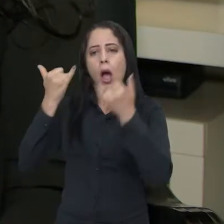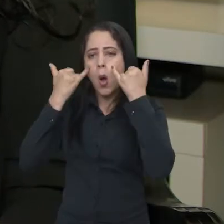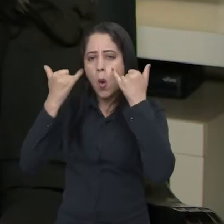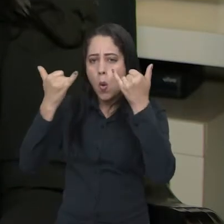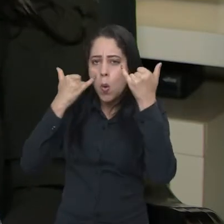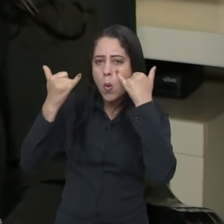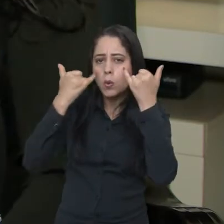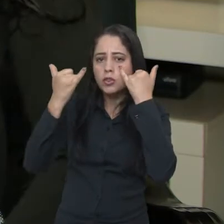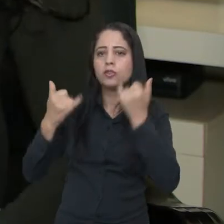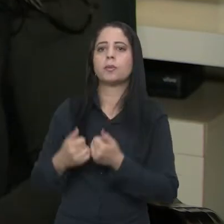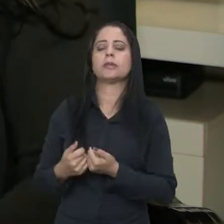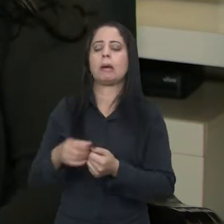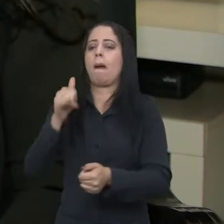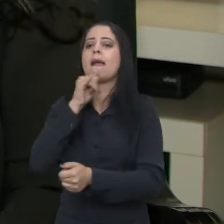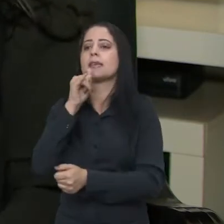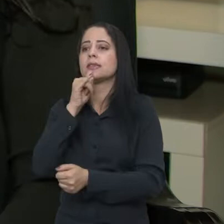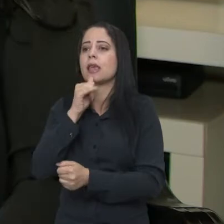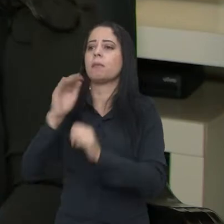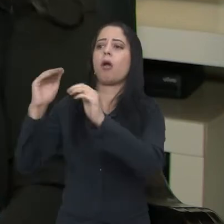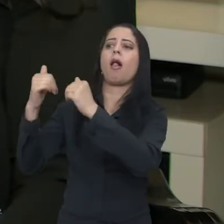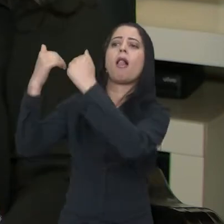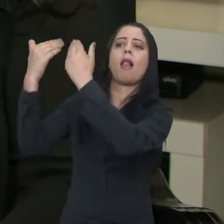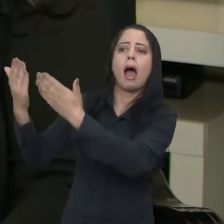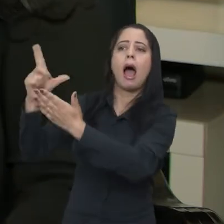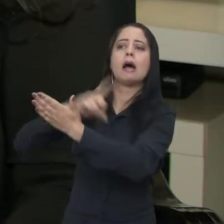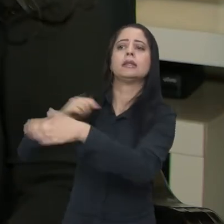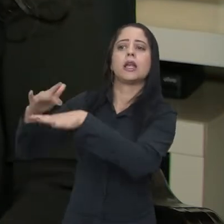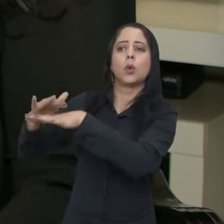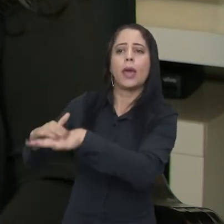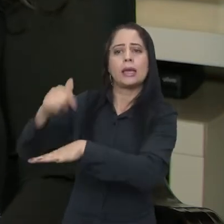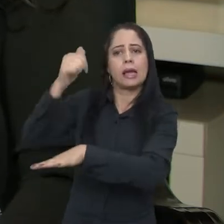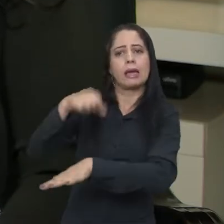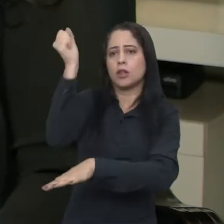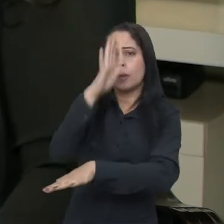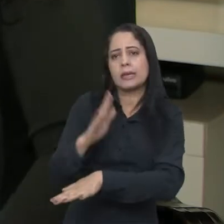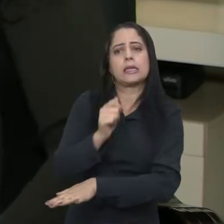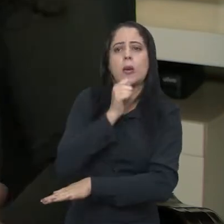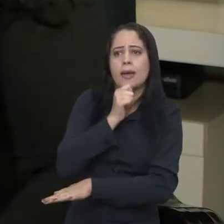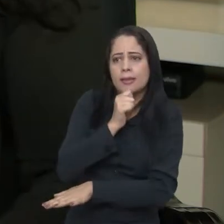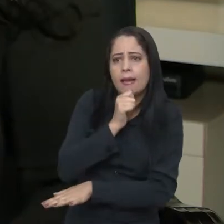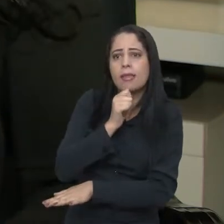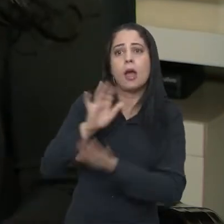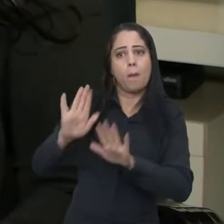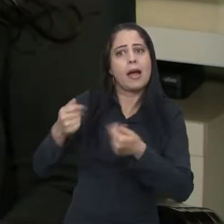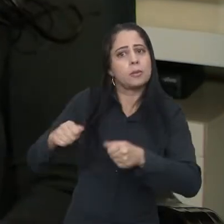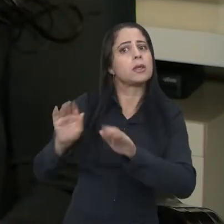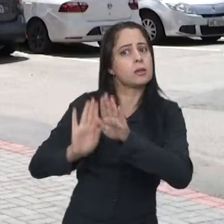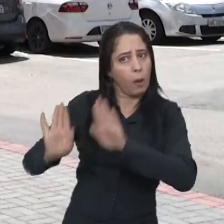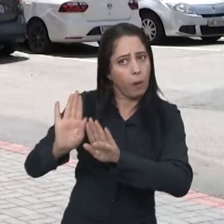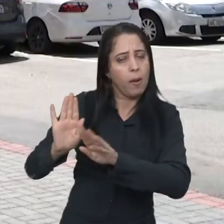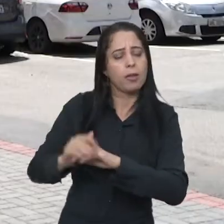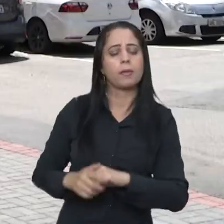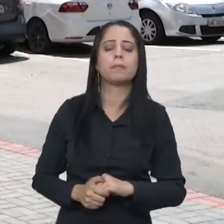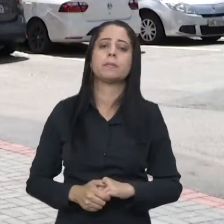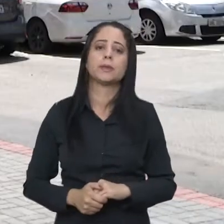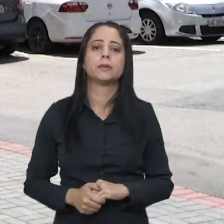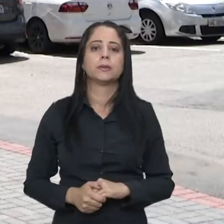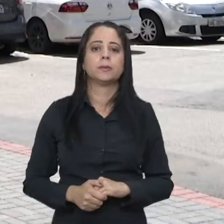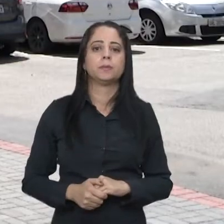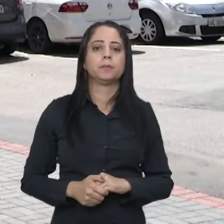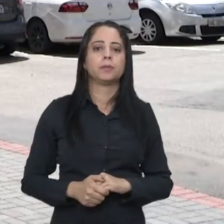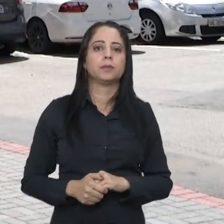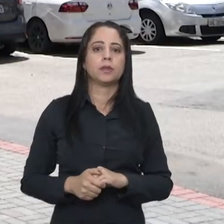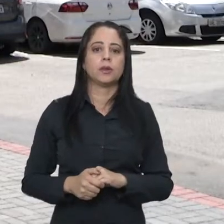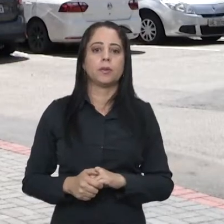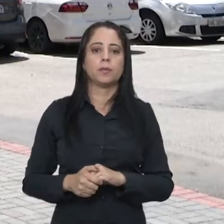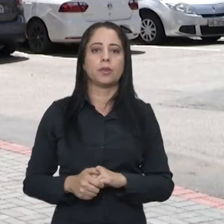alta tendo tal isso em tal lugar né não tá acontecendo aqui mas tem um certo cuidado de acordo com informações